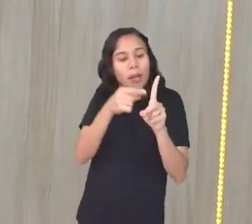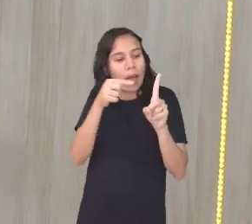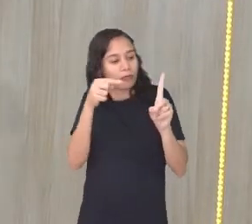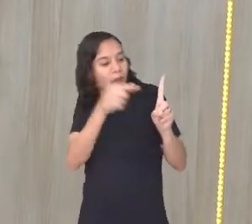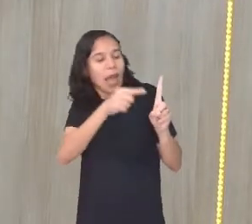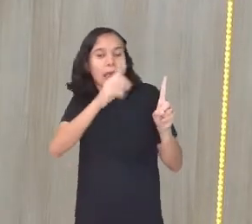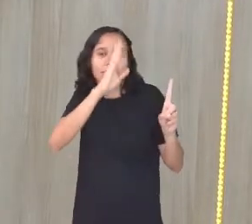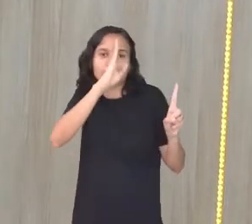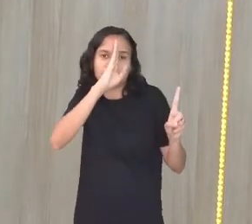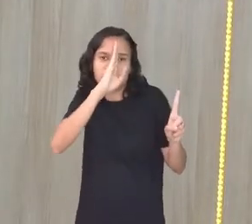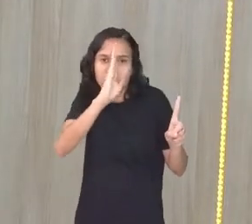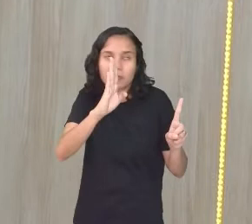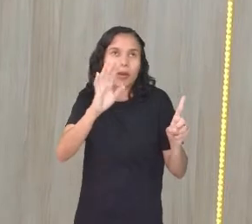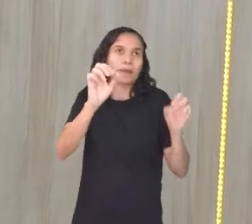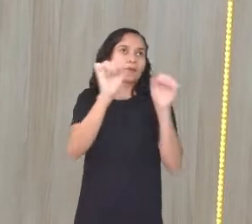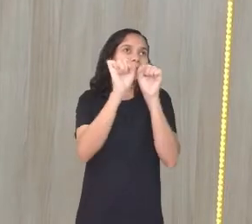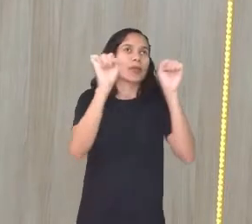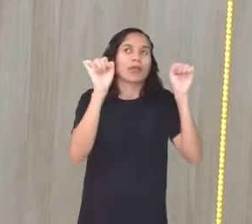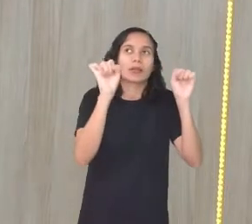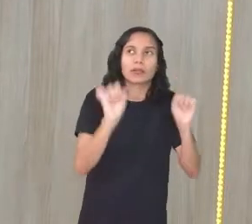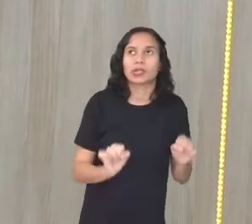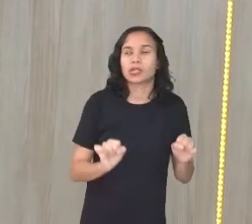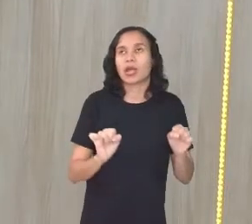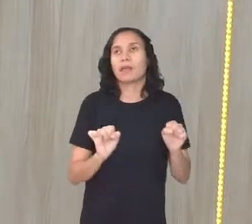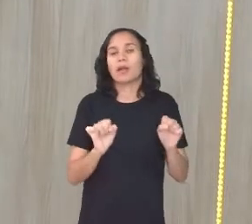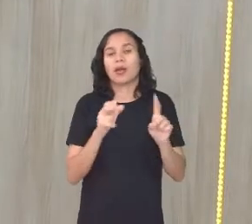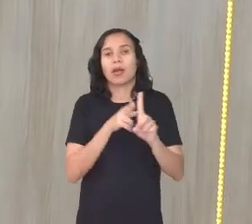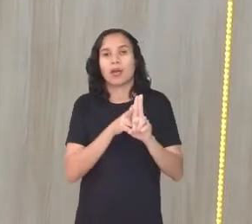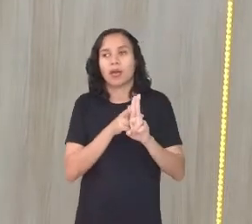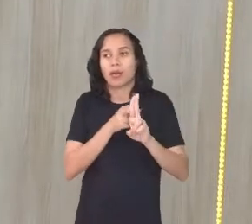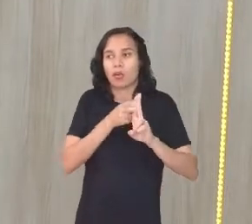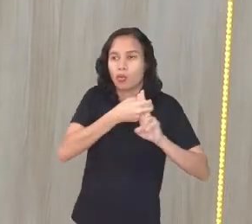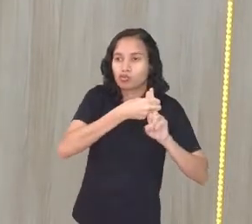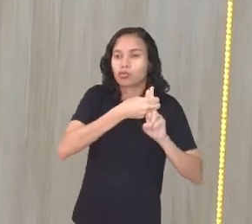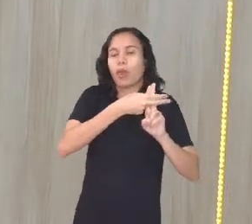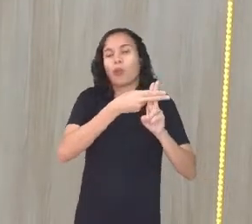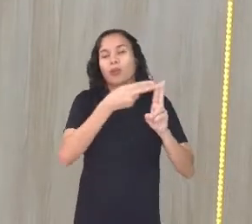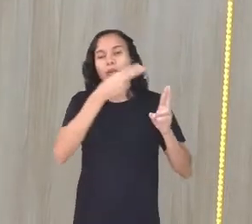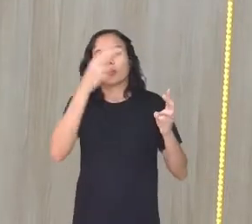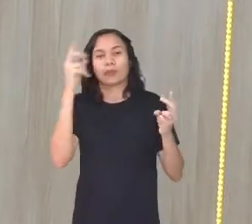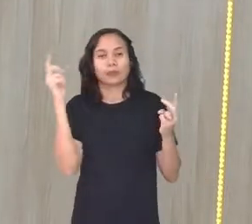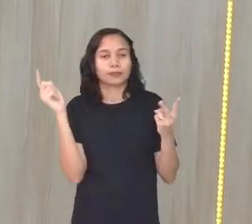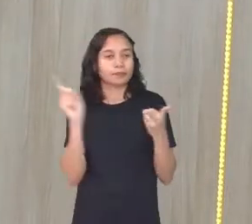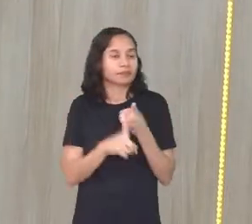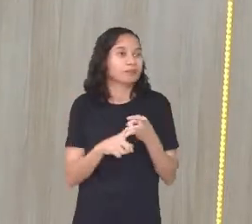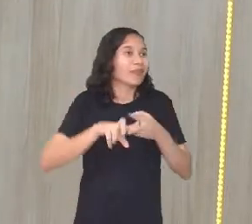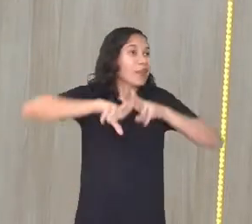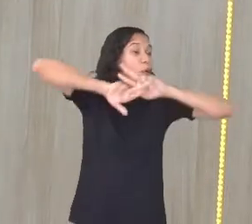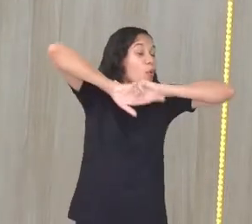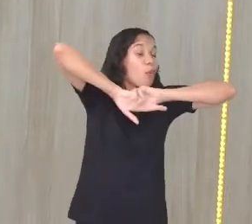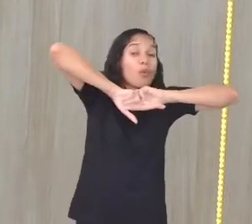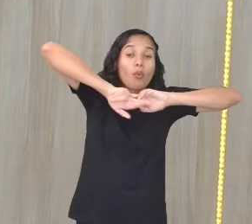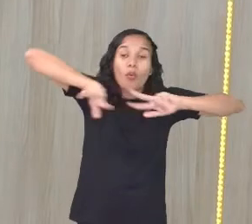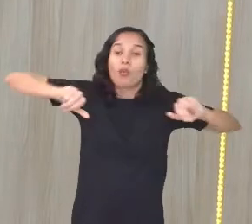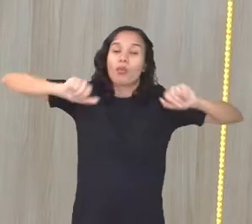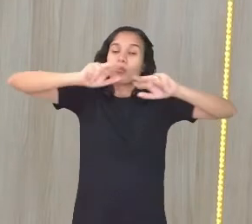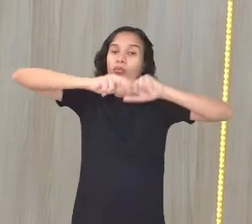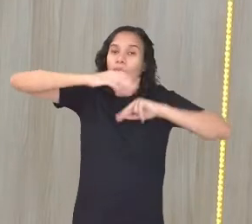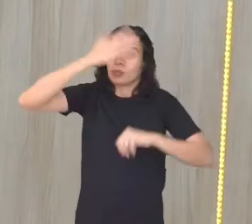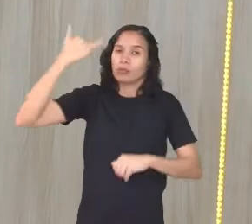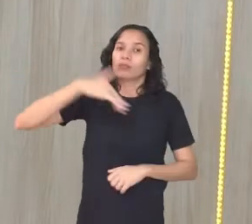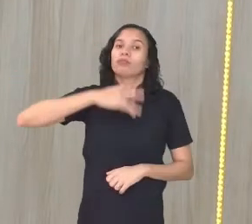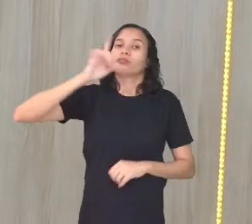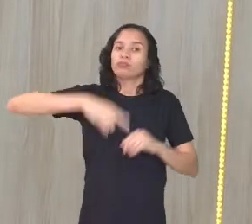tem prioridade em sistema único da, né? É verdade, saúde, sistema único de saúde. Tem tudo. Então, gente,